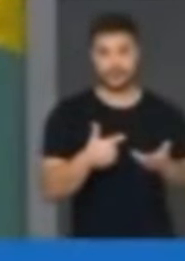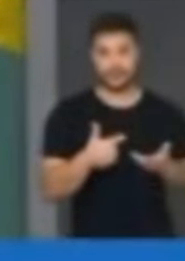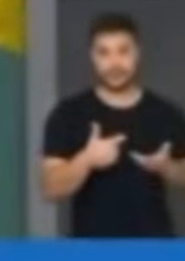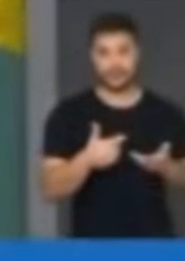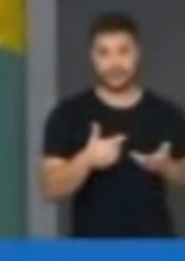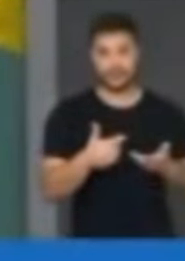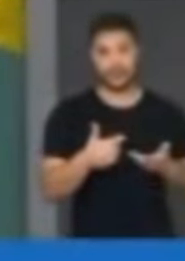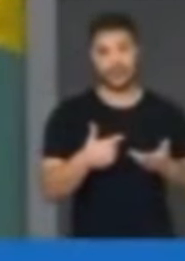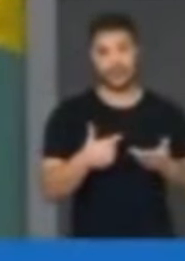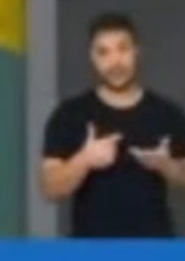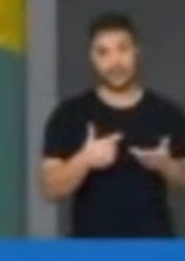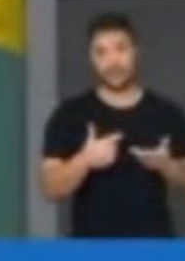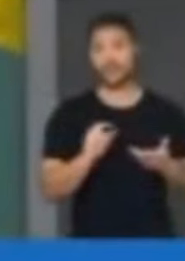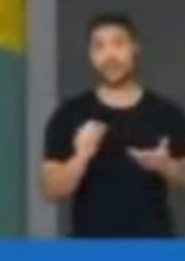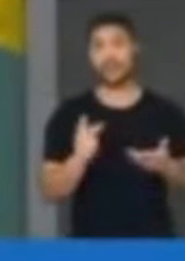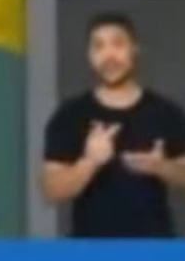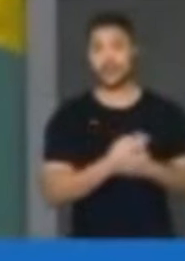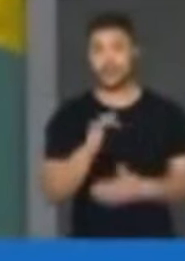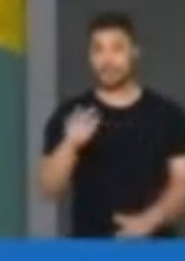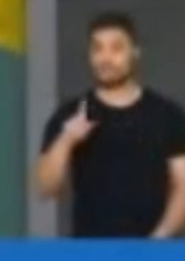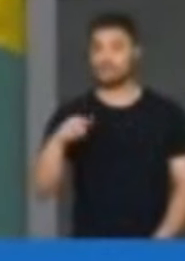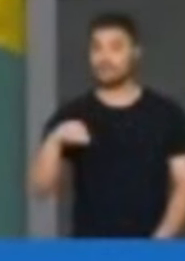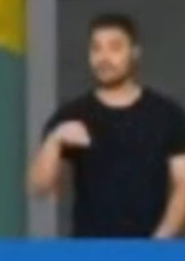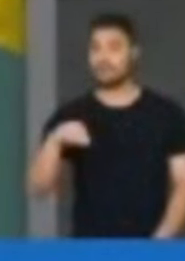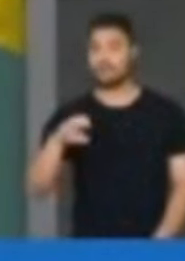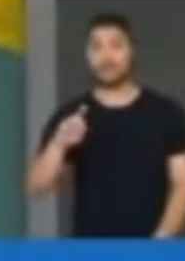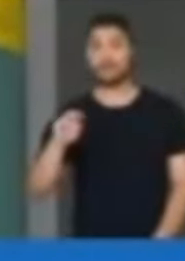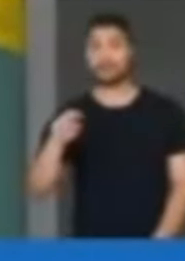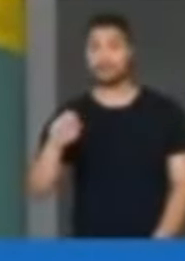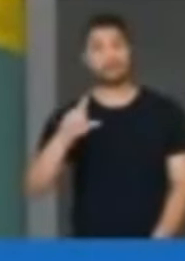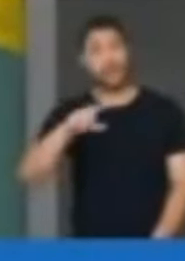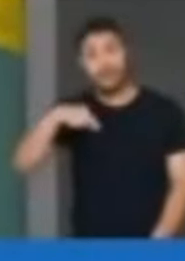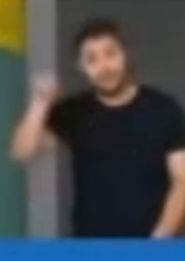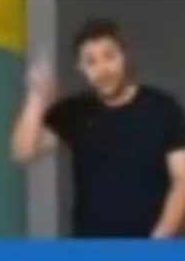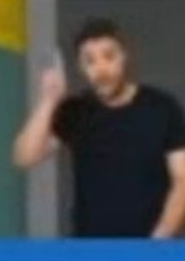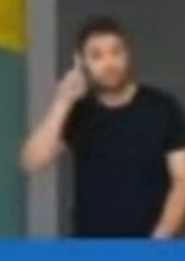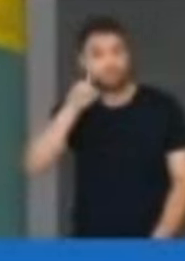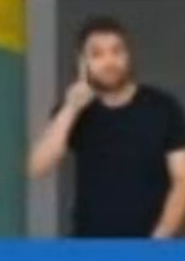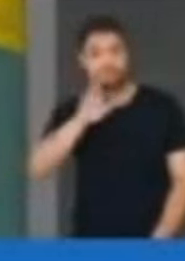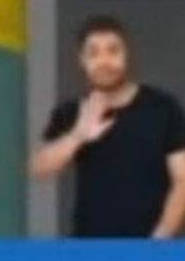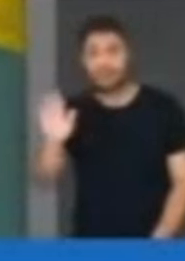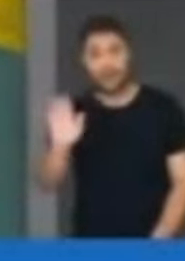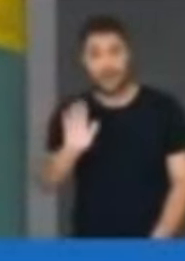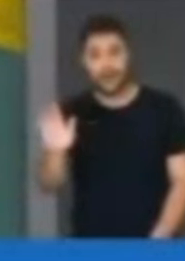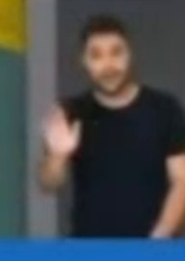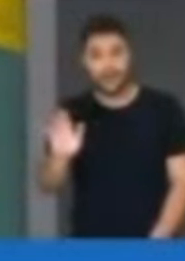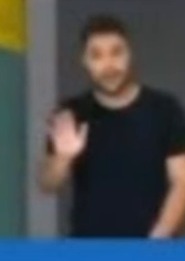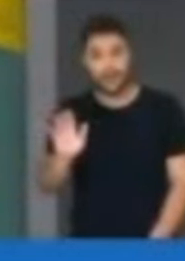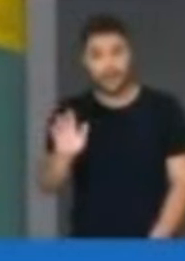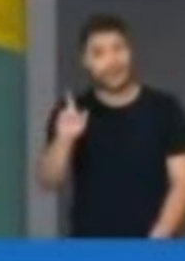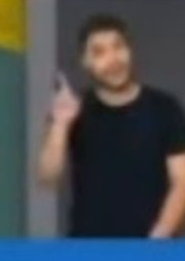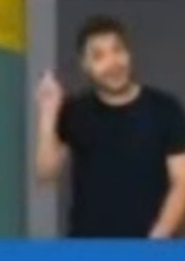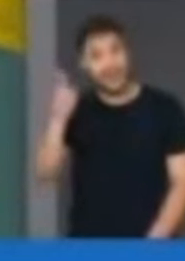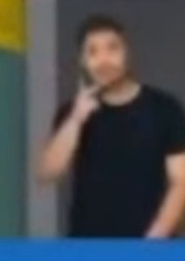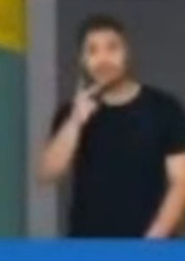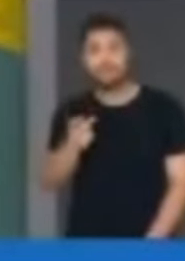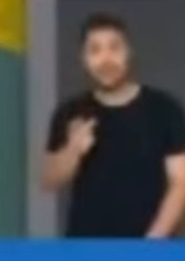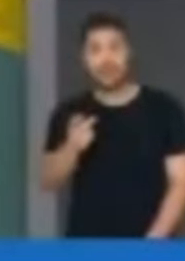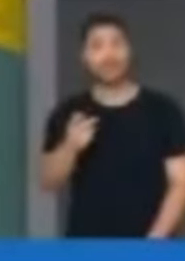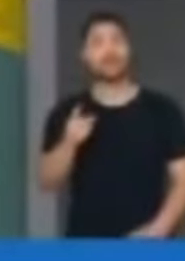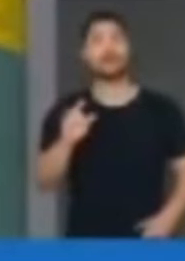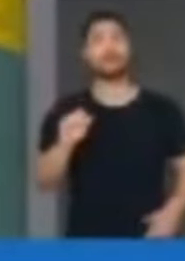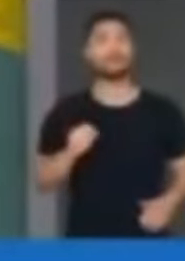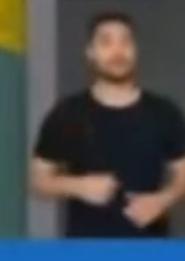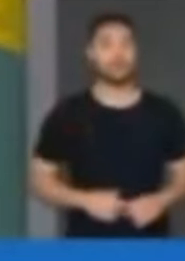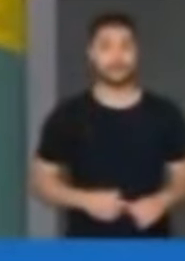turno das eleições, Felipe Martins não viajou para os Estados Unidos. A base utilizada por eles, deputado Pezzetti, colegas